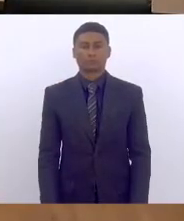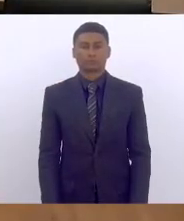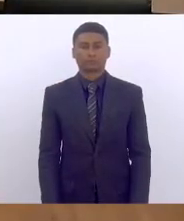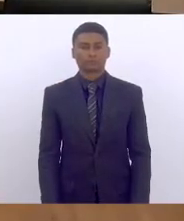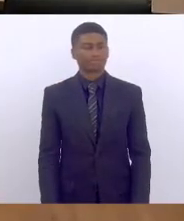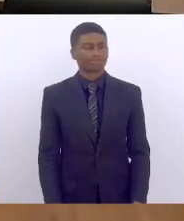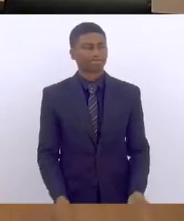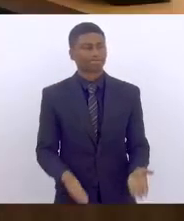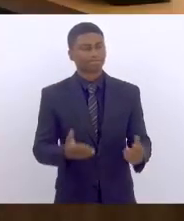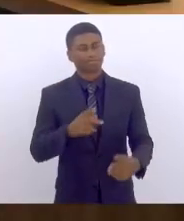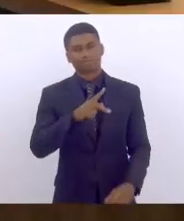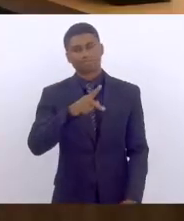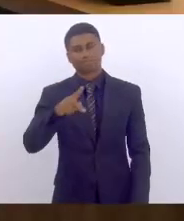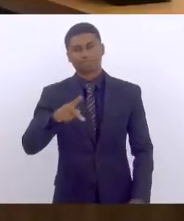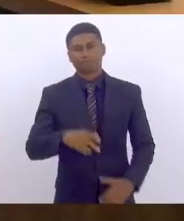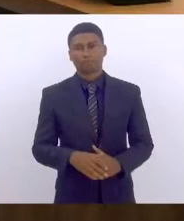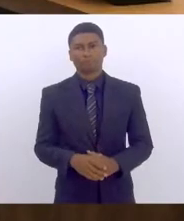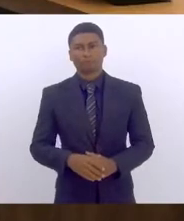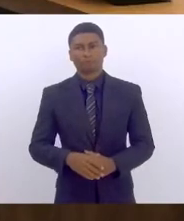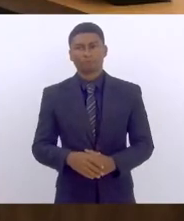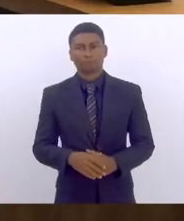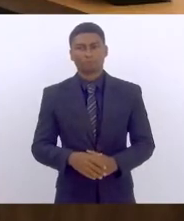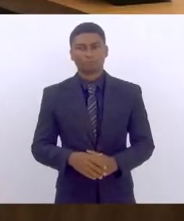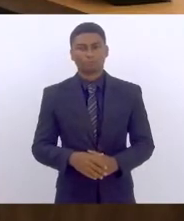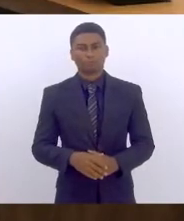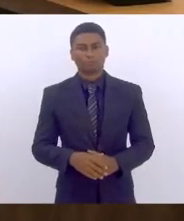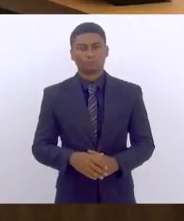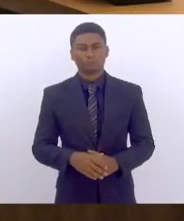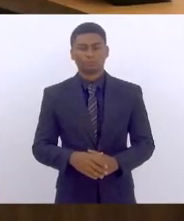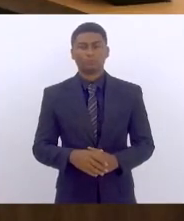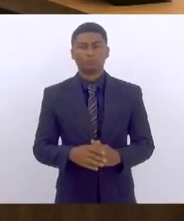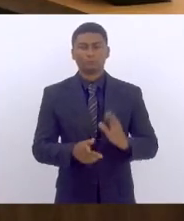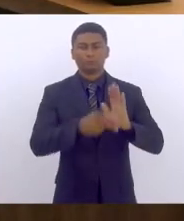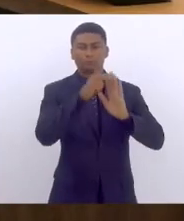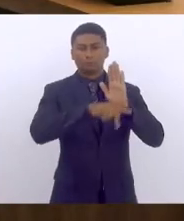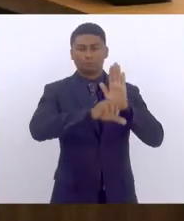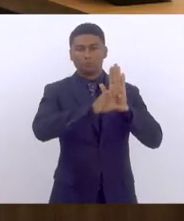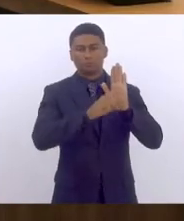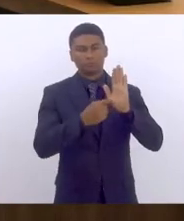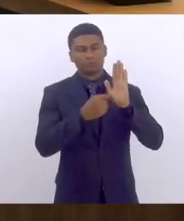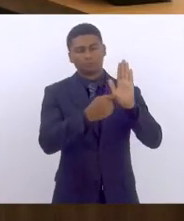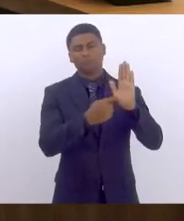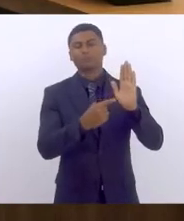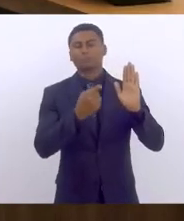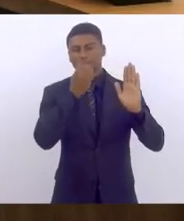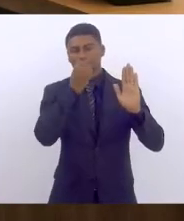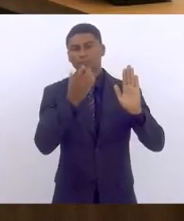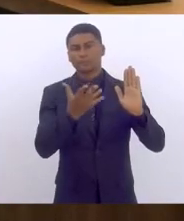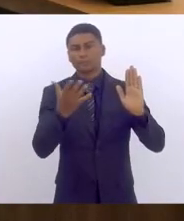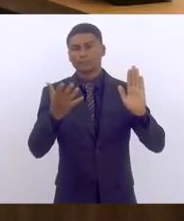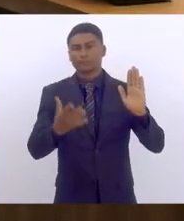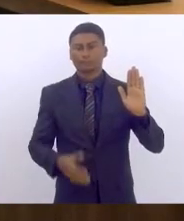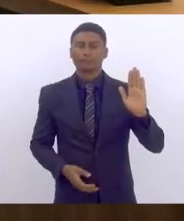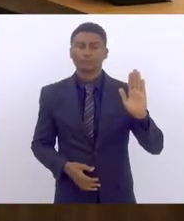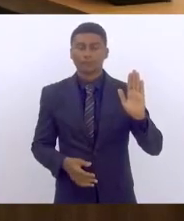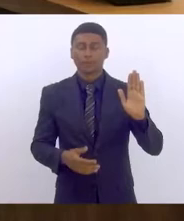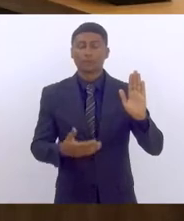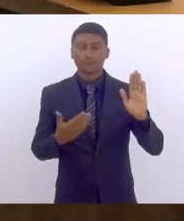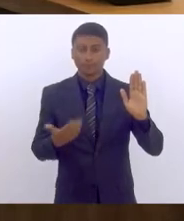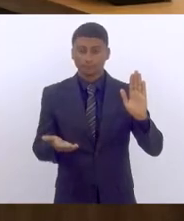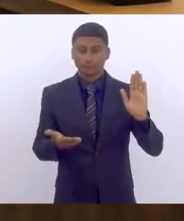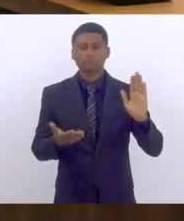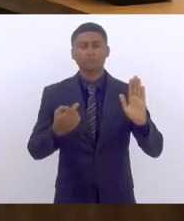Senhora presidente, no mérito, o projeto é bastante positivo. Então,